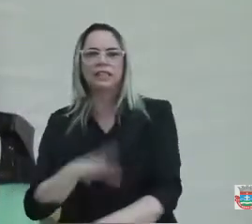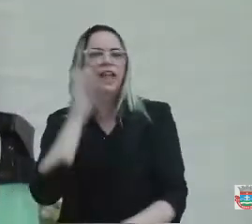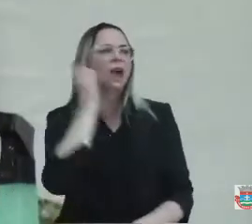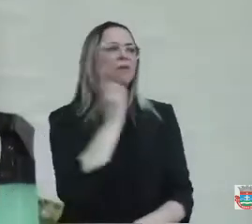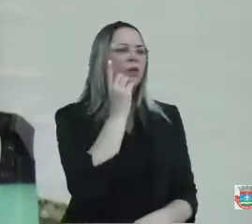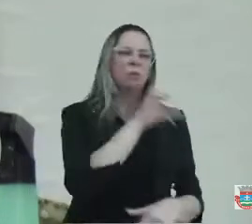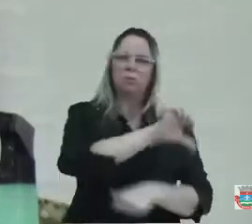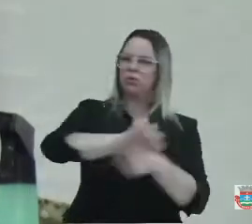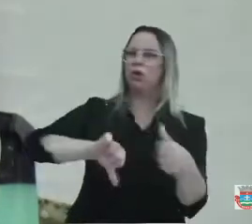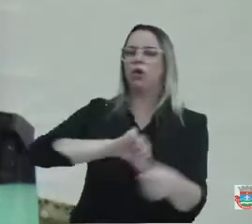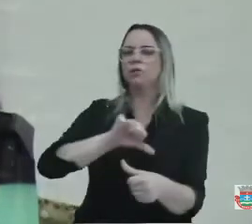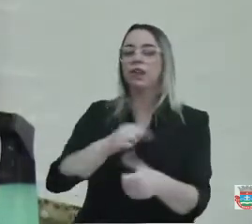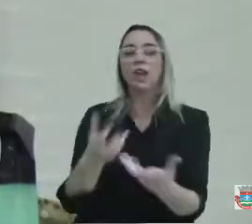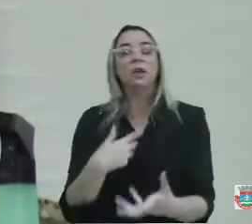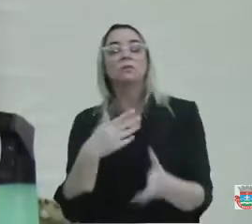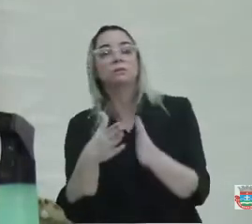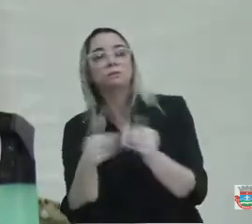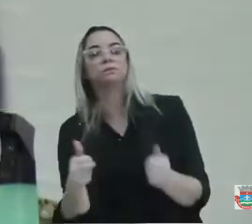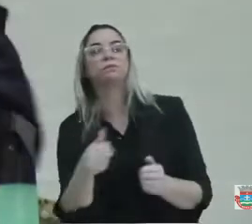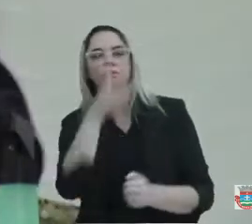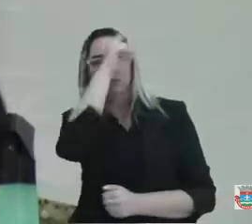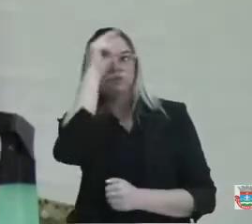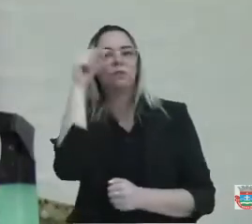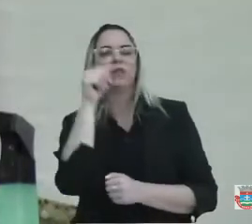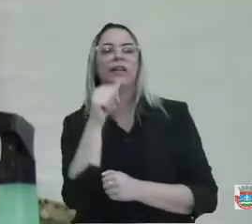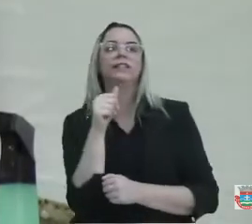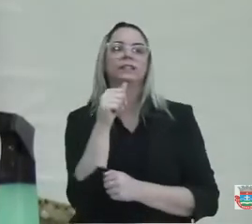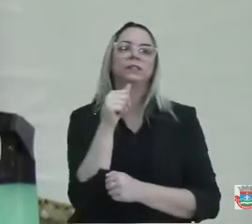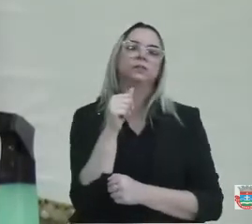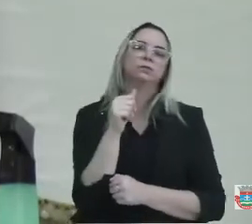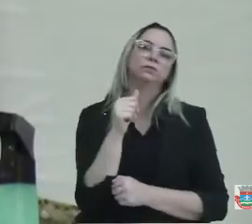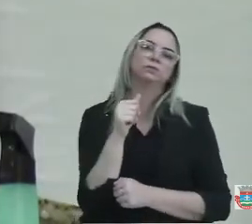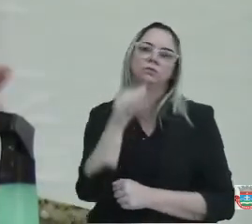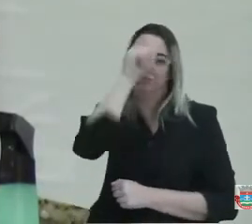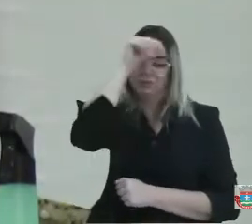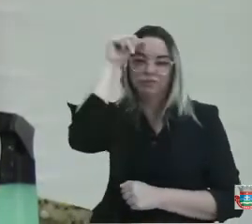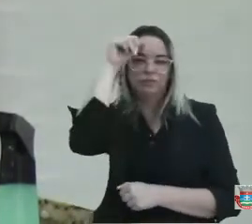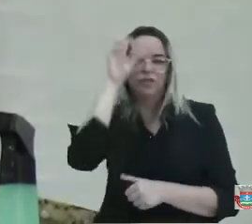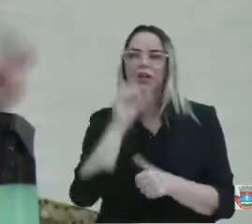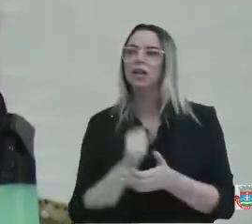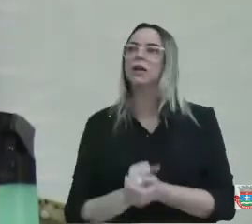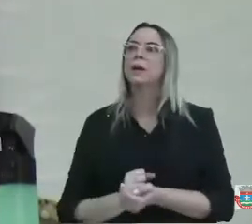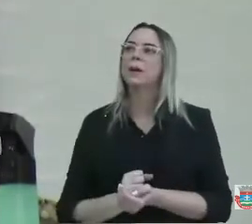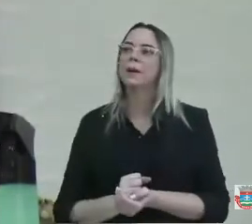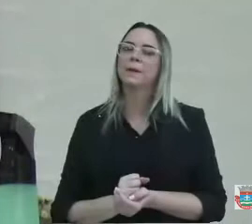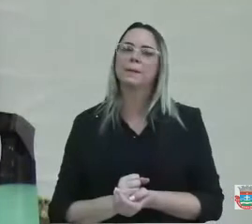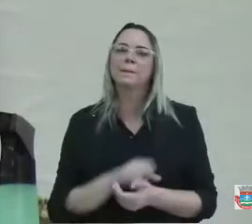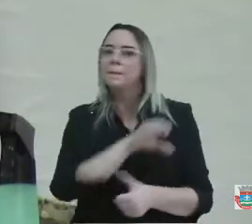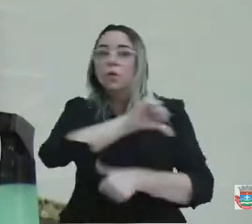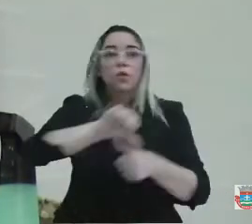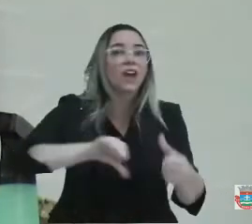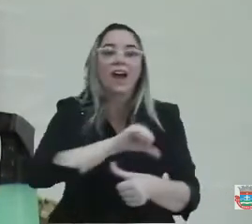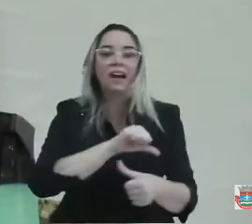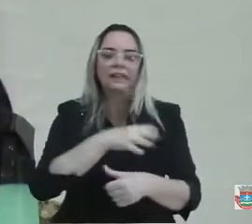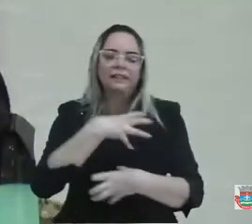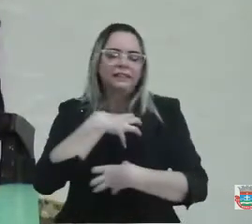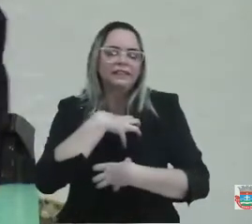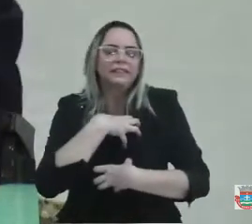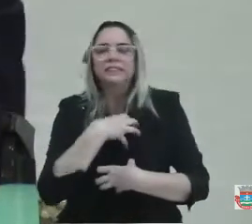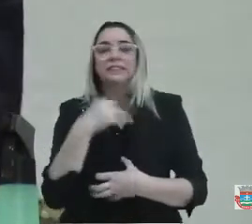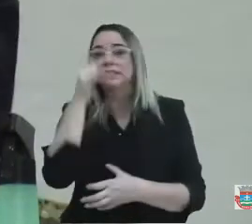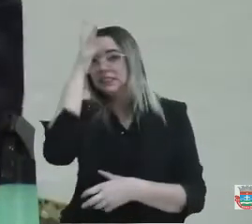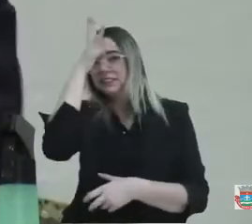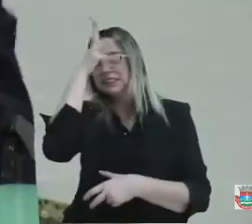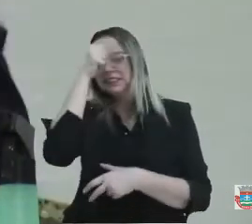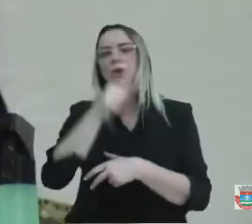prefeito Batité, que vai chegar, vai ser a primeira festa do Bom Jesus, que não mude a essência das festas de São Bento do Una. Está se